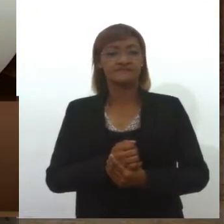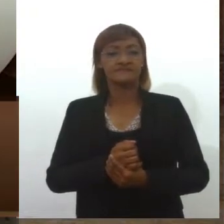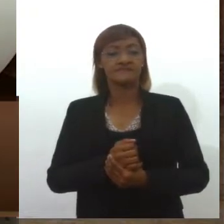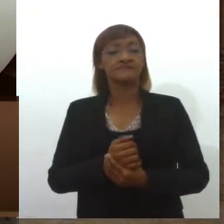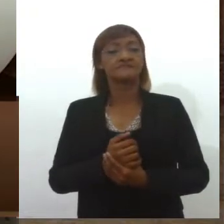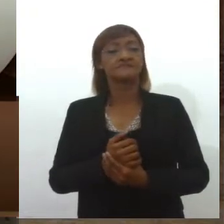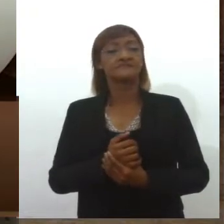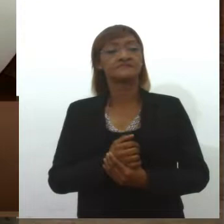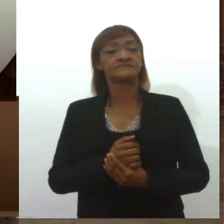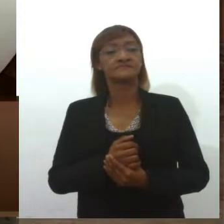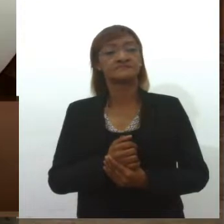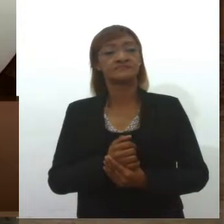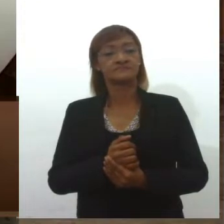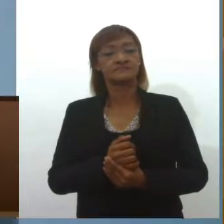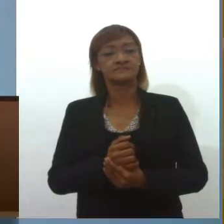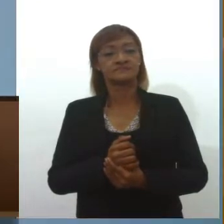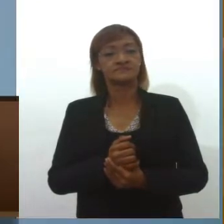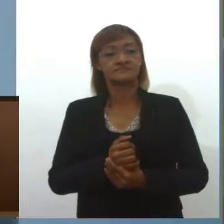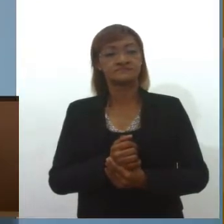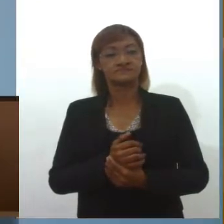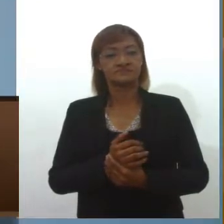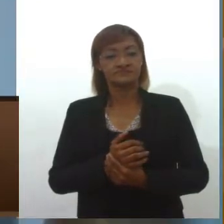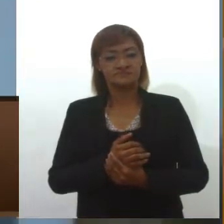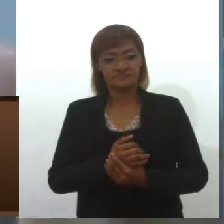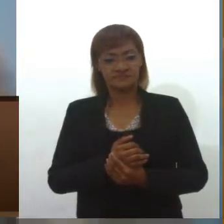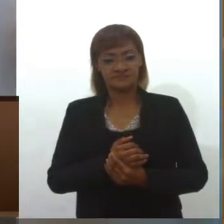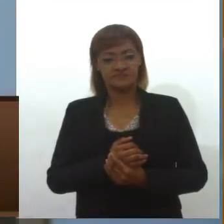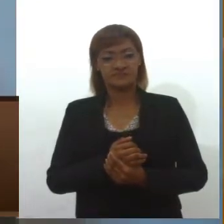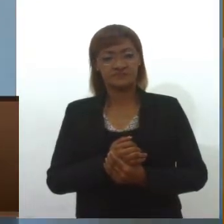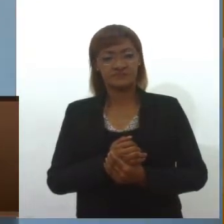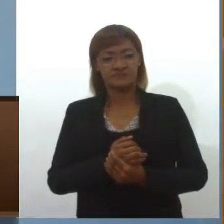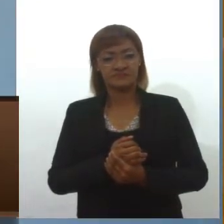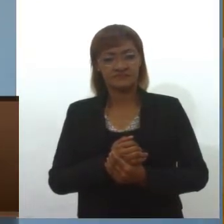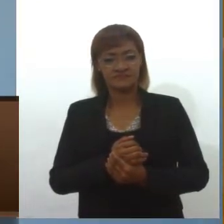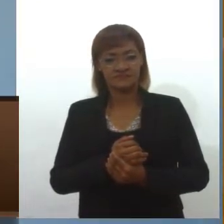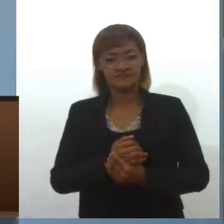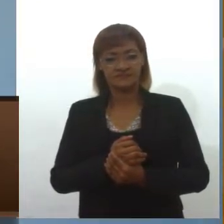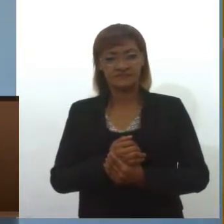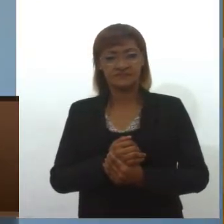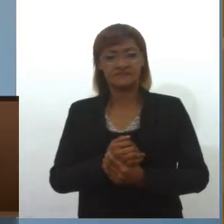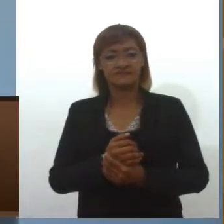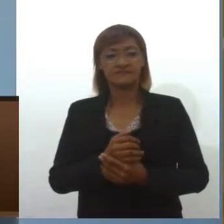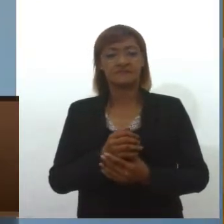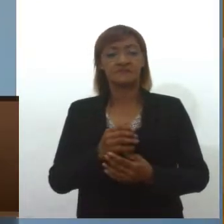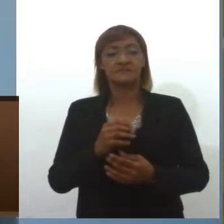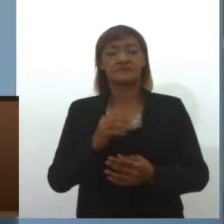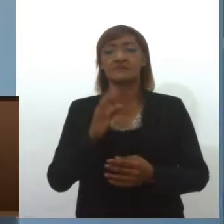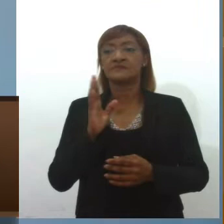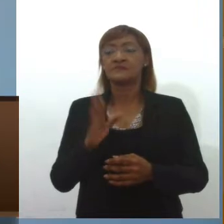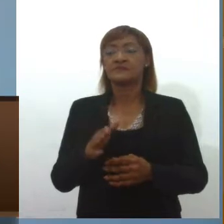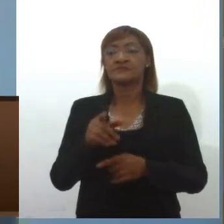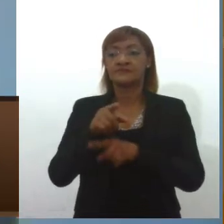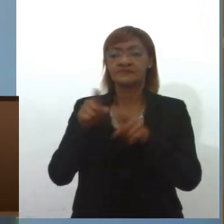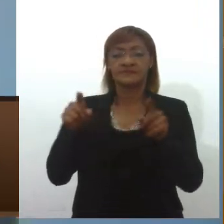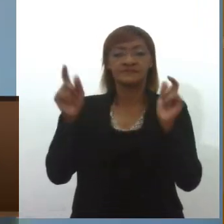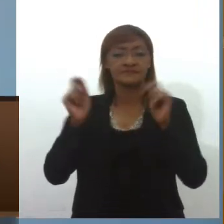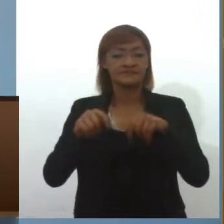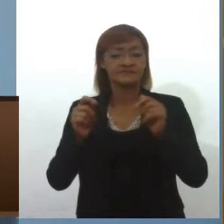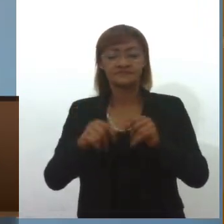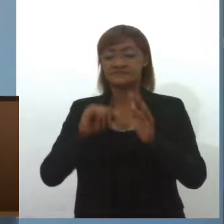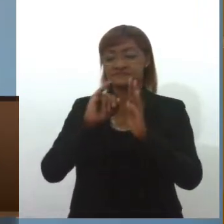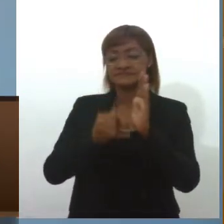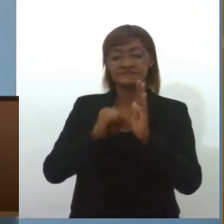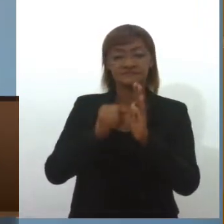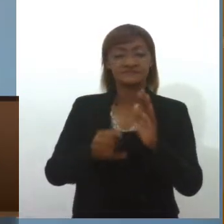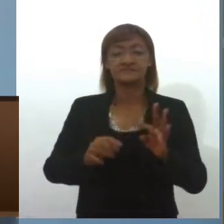por exemplo, se estivesse na posição do presidente do Banco Central, ali, junto com os demais do Copom, para definir a taxa de juros, todos ali